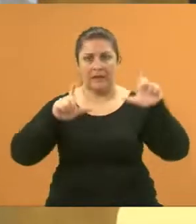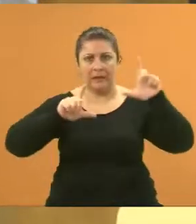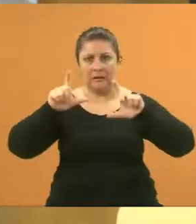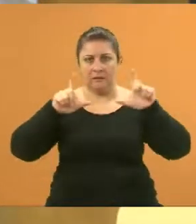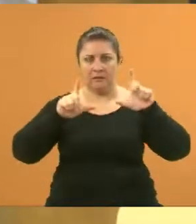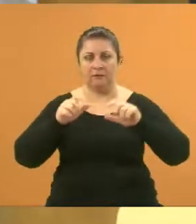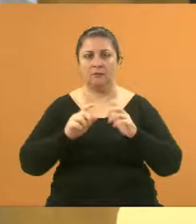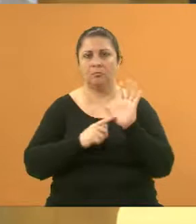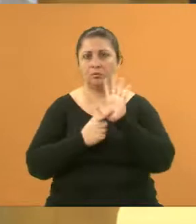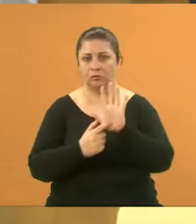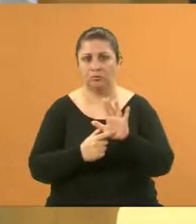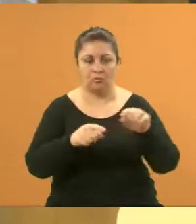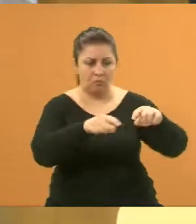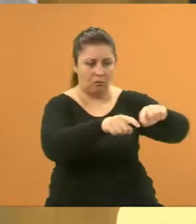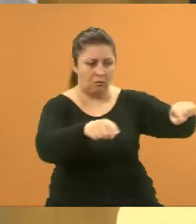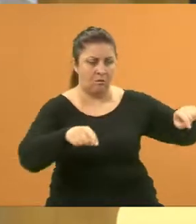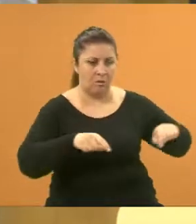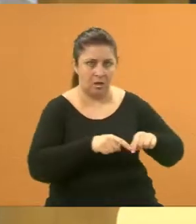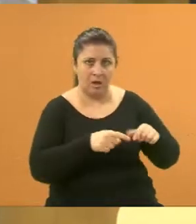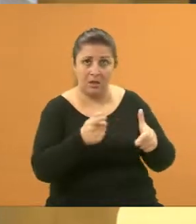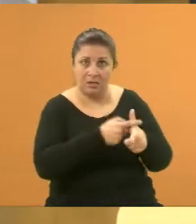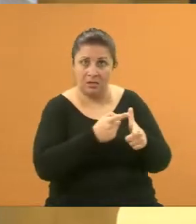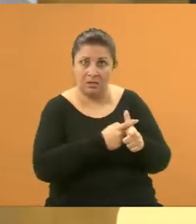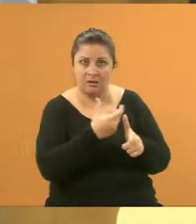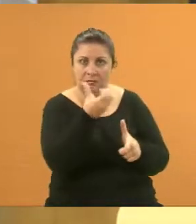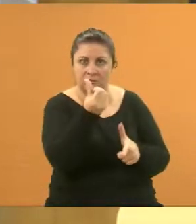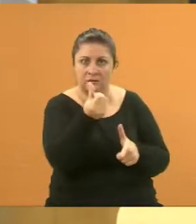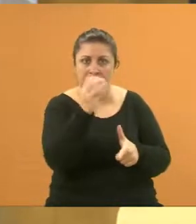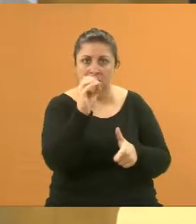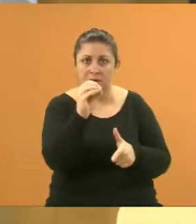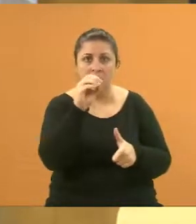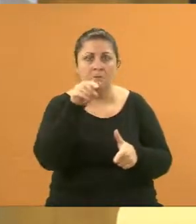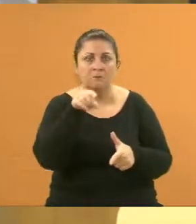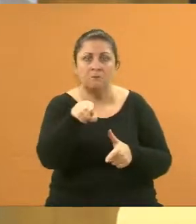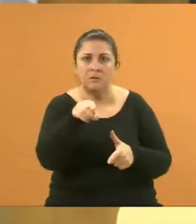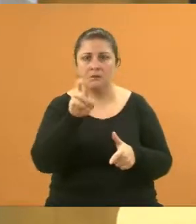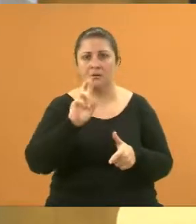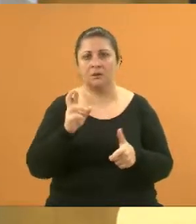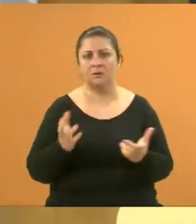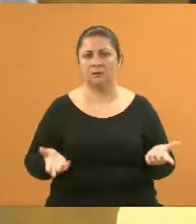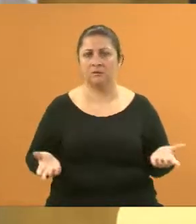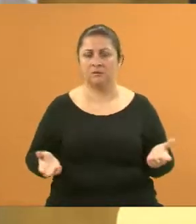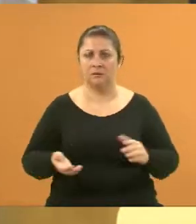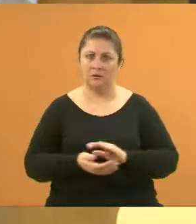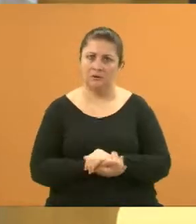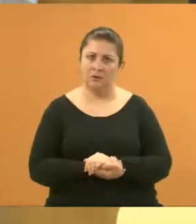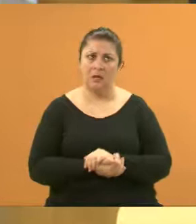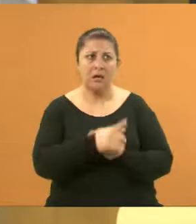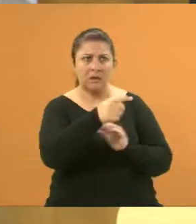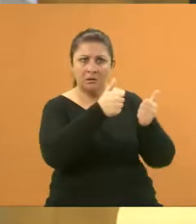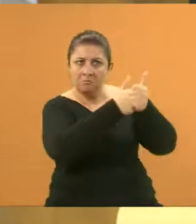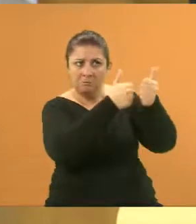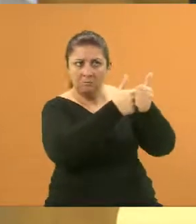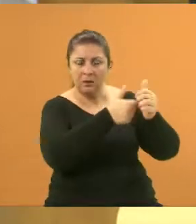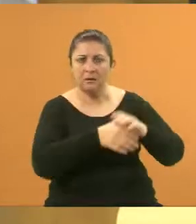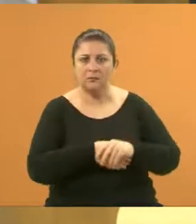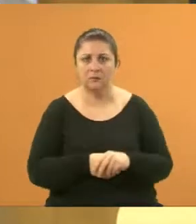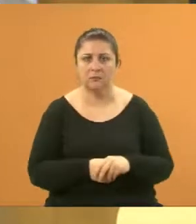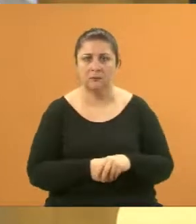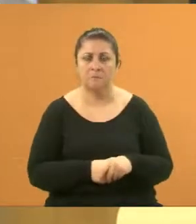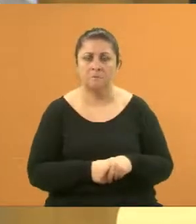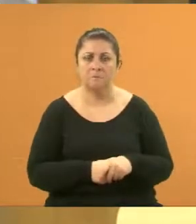lote que deve quase 60 mil reais. 60 mil reais. Fica aqui perto da gente, no Jardim